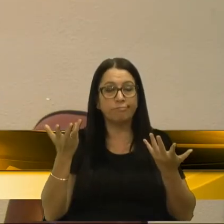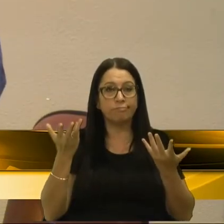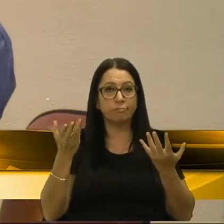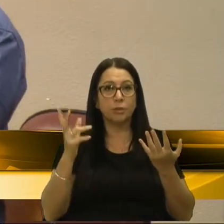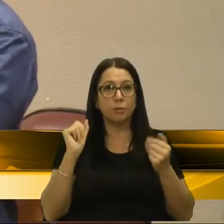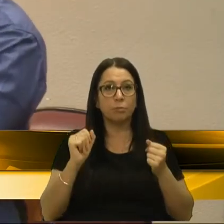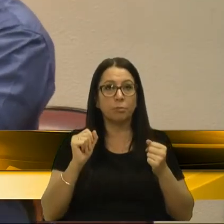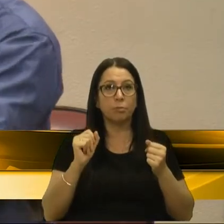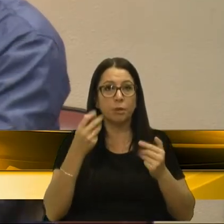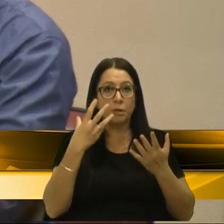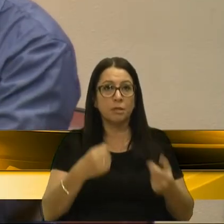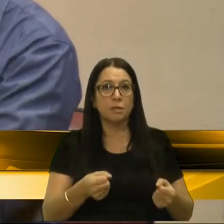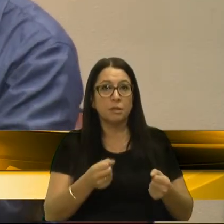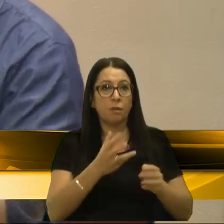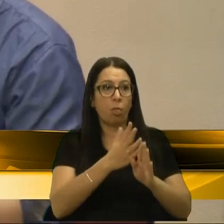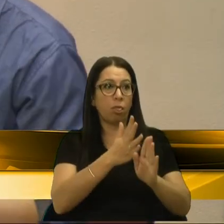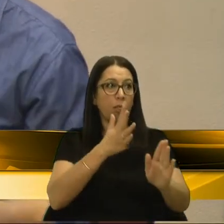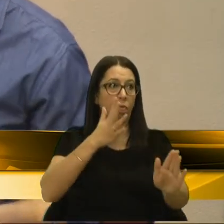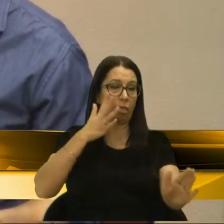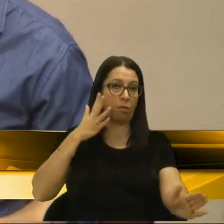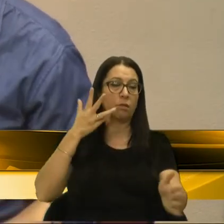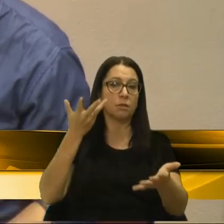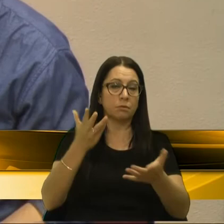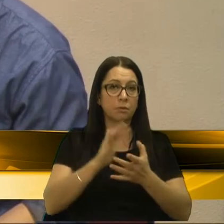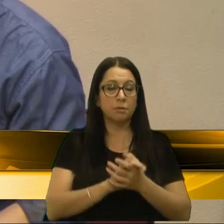não pode admitir tanta fila assim, né,